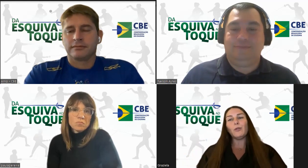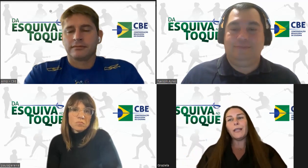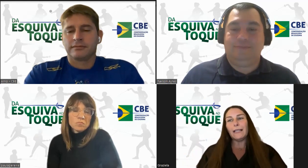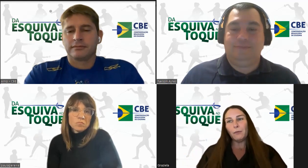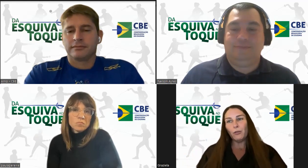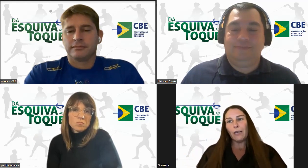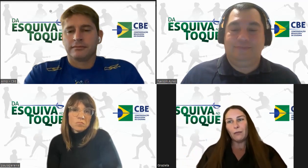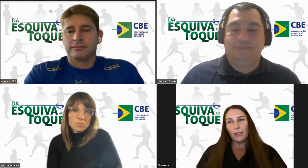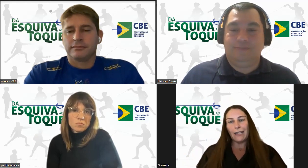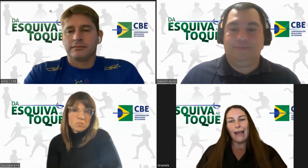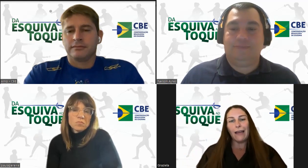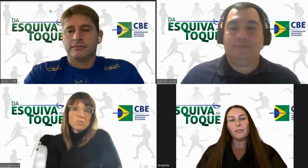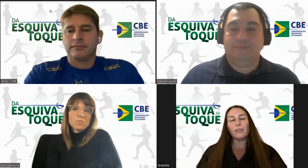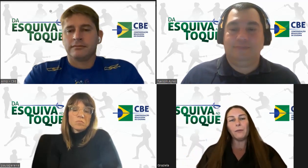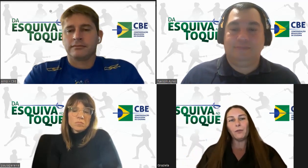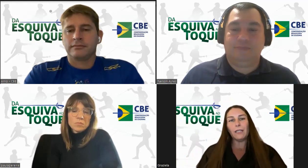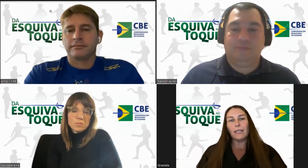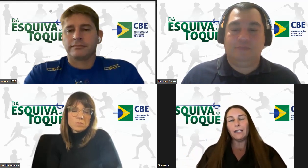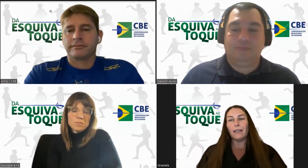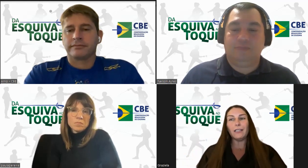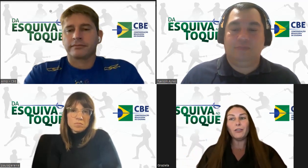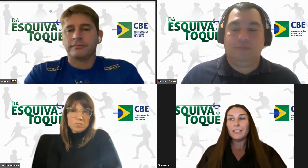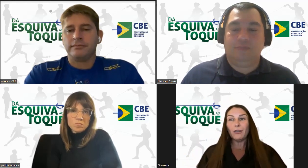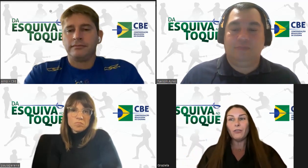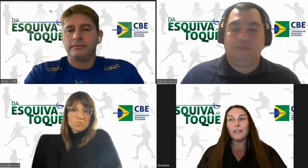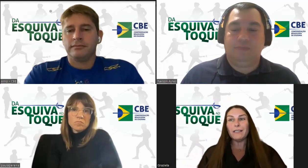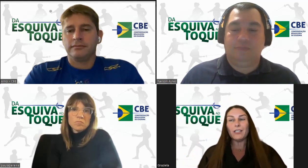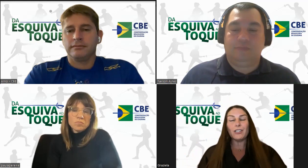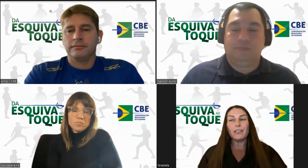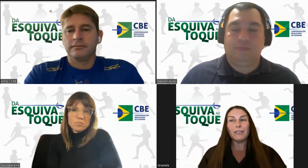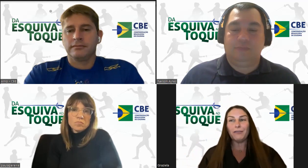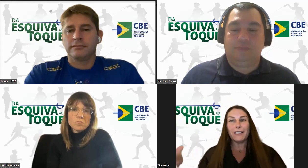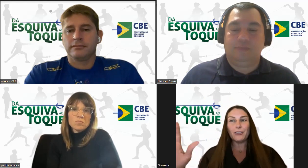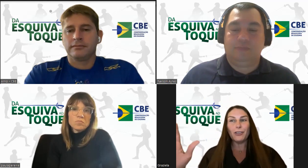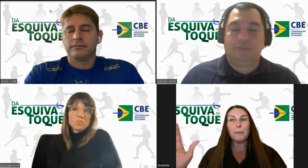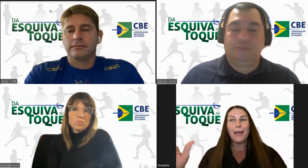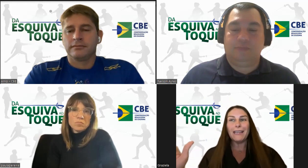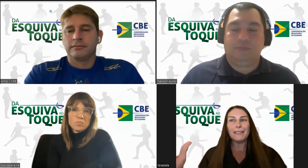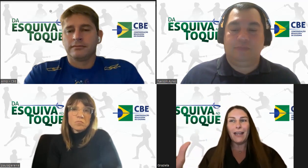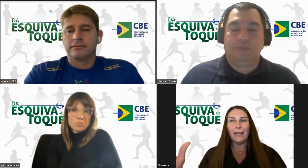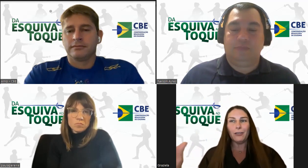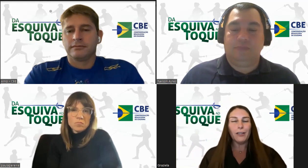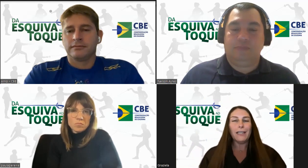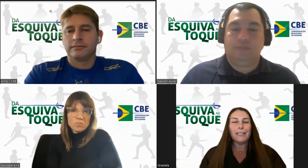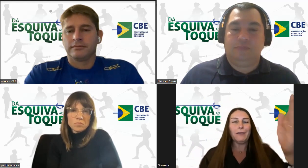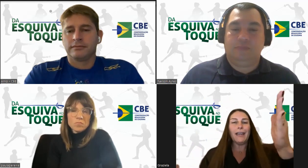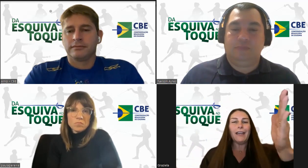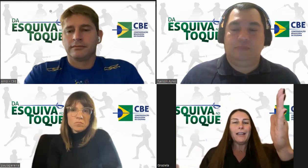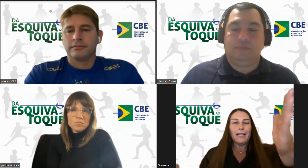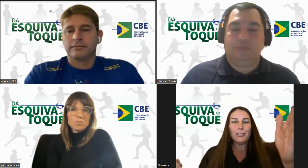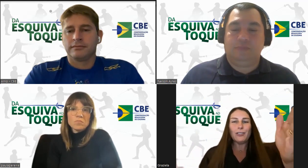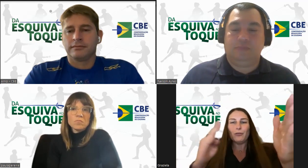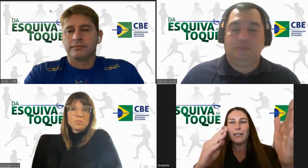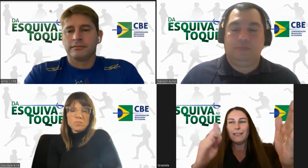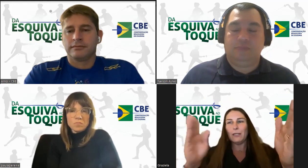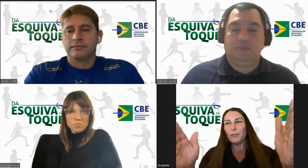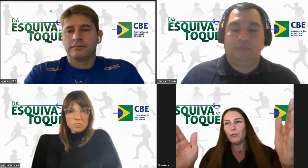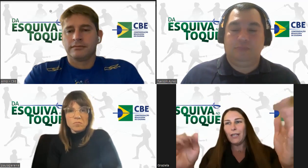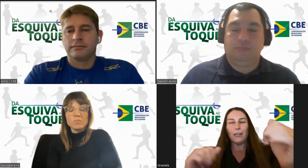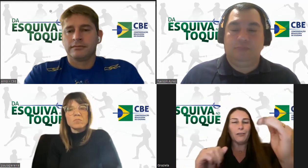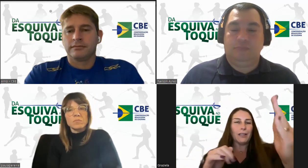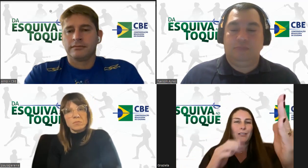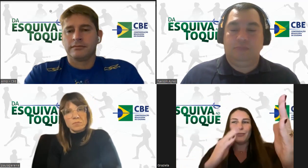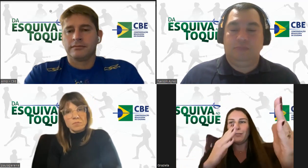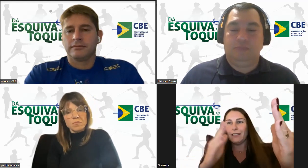do equilíbrio do carboidrato e da proteína e outra coisa a gente não tá falando só de pele treino não é antes durante